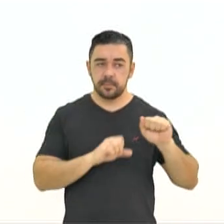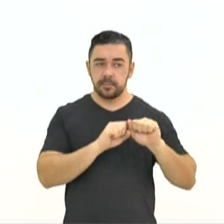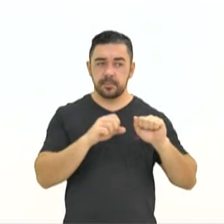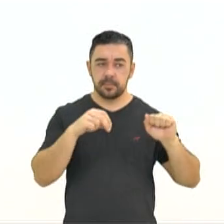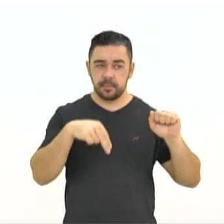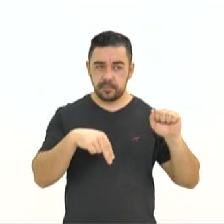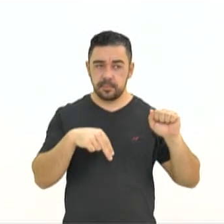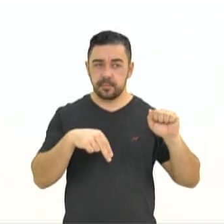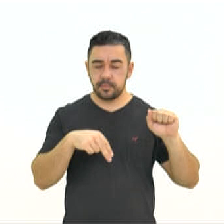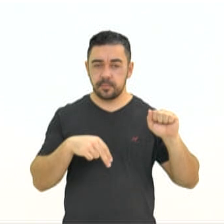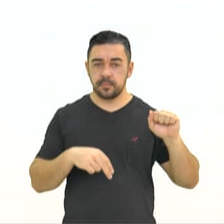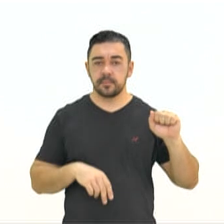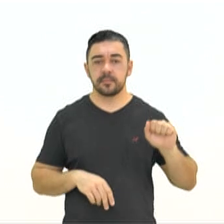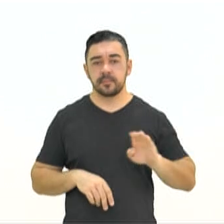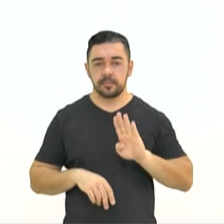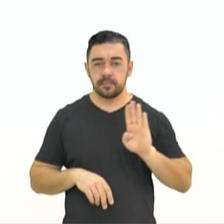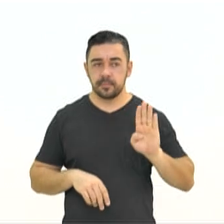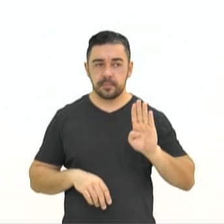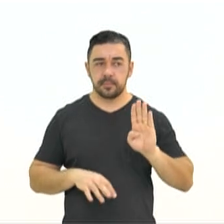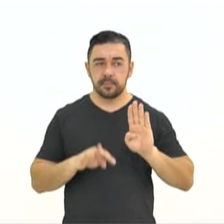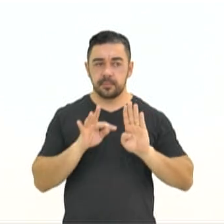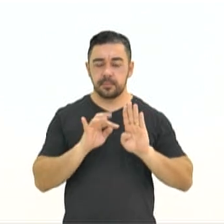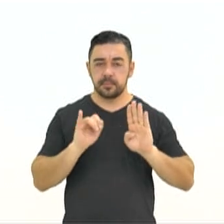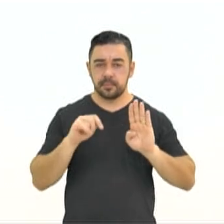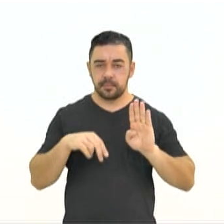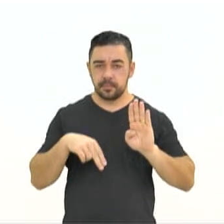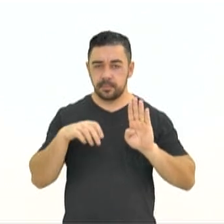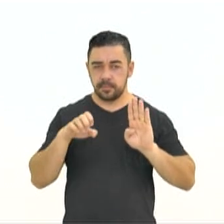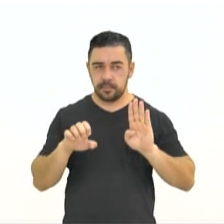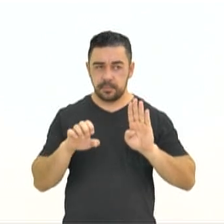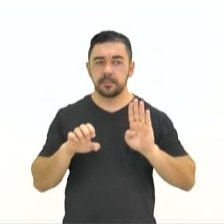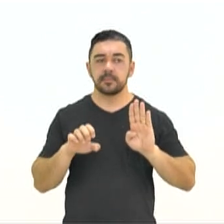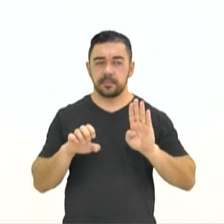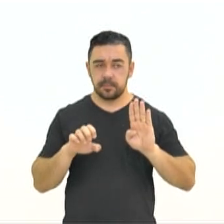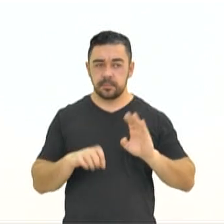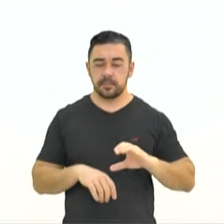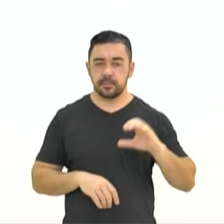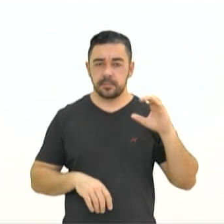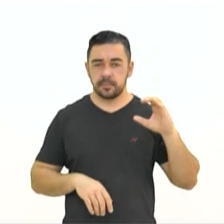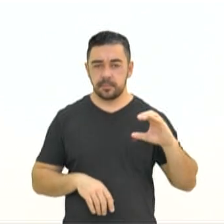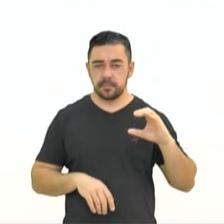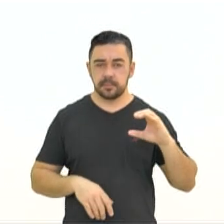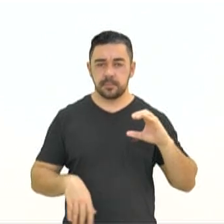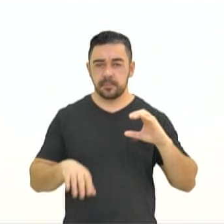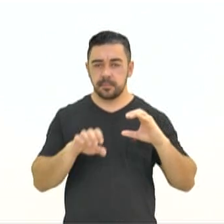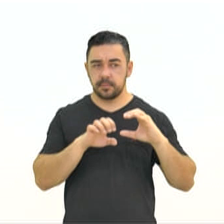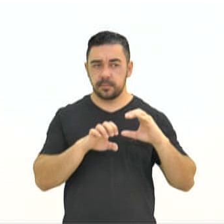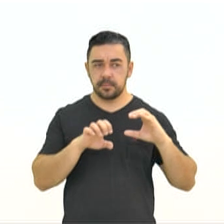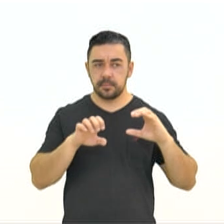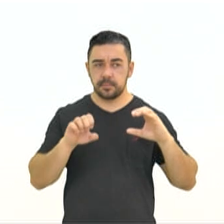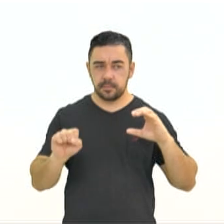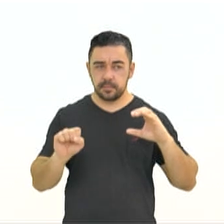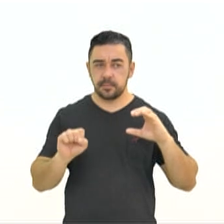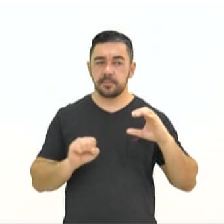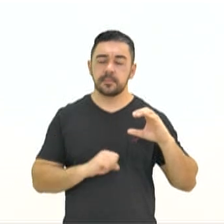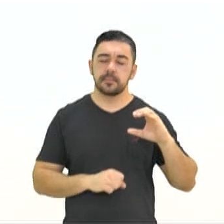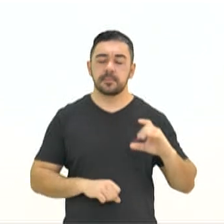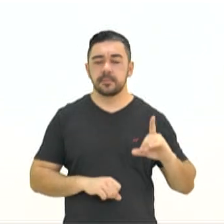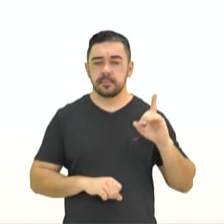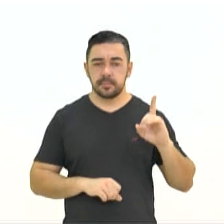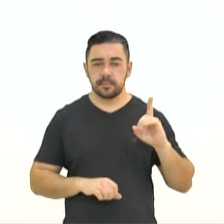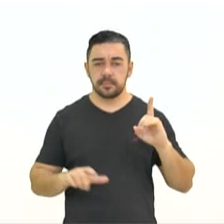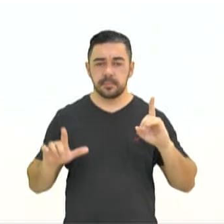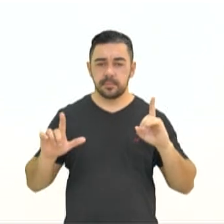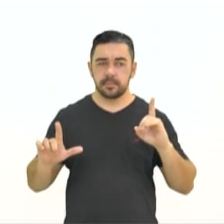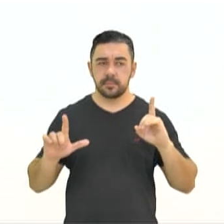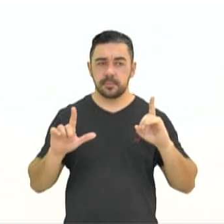na opção son, yes. O verbo tener na opção tiene, né? Conjugado como tiene.